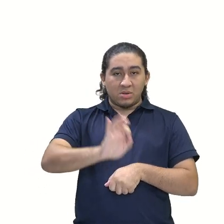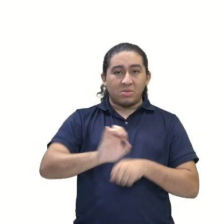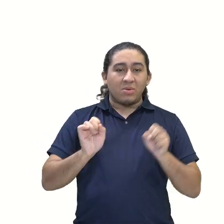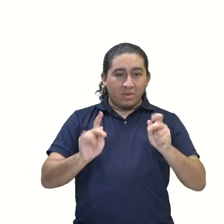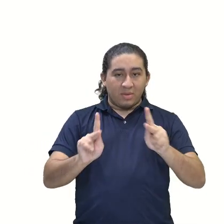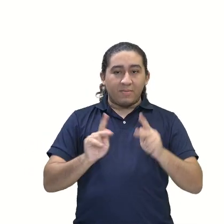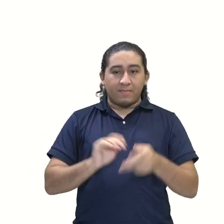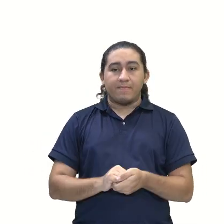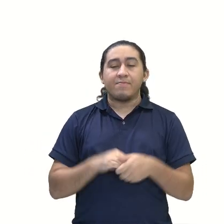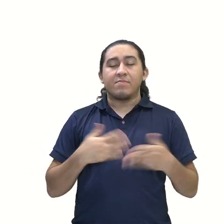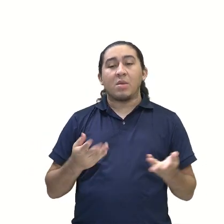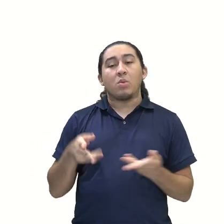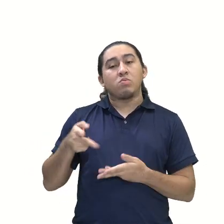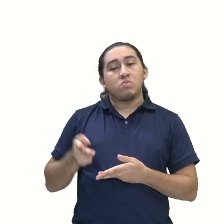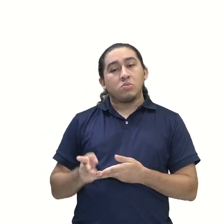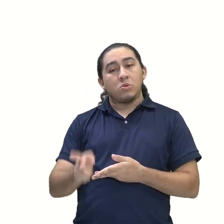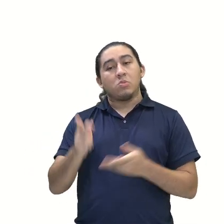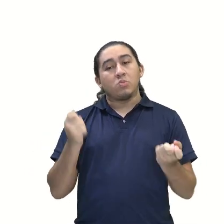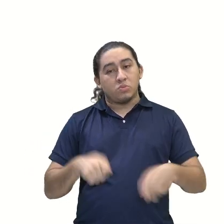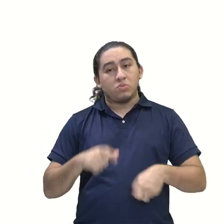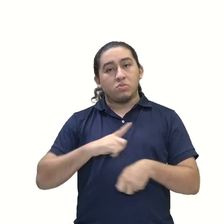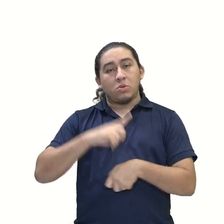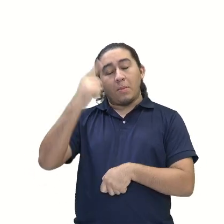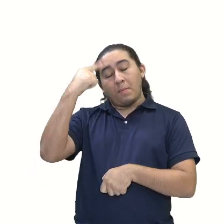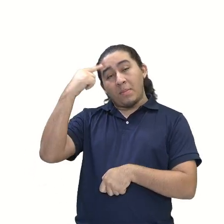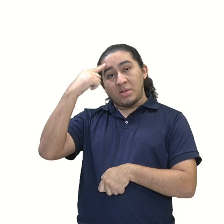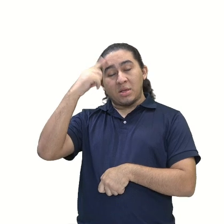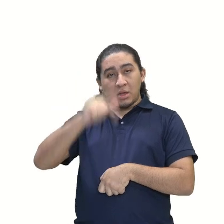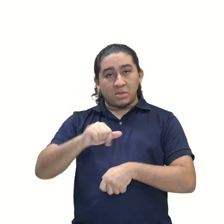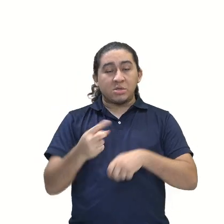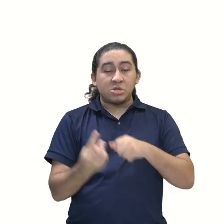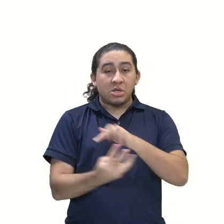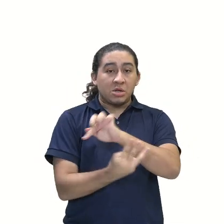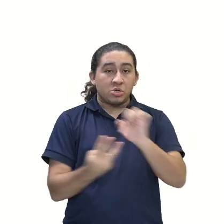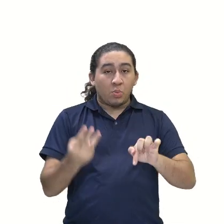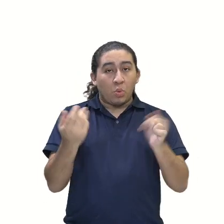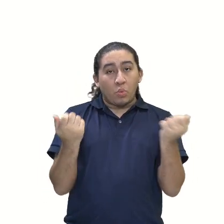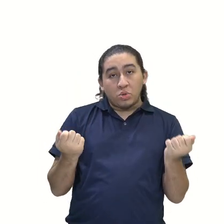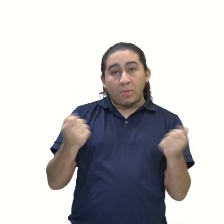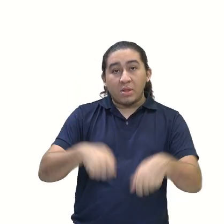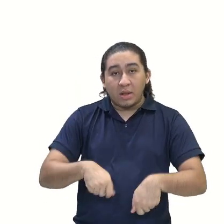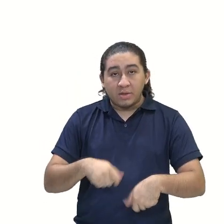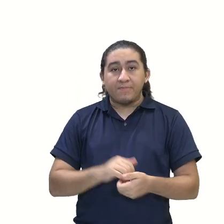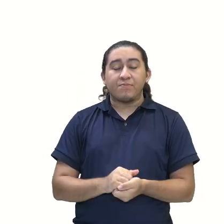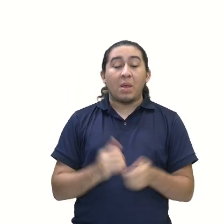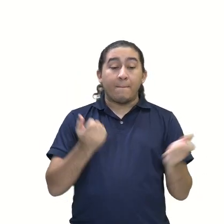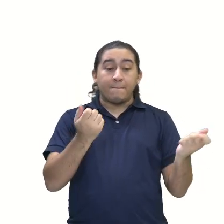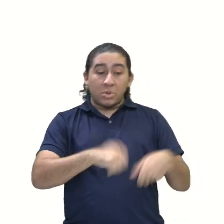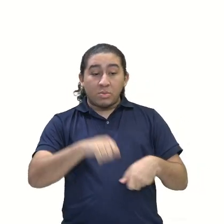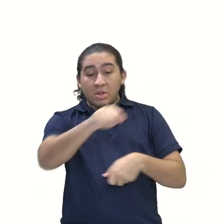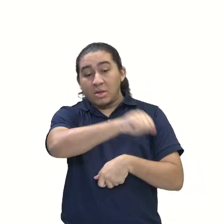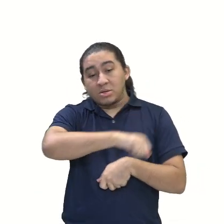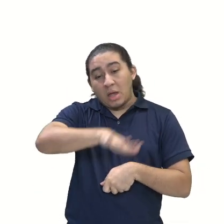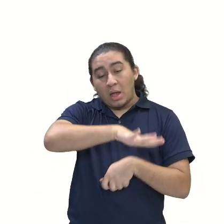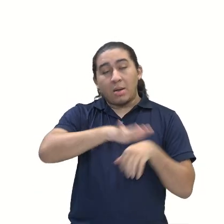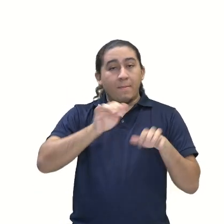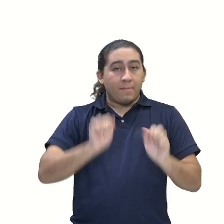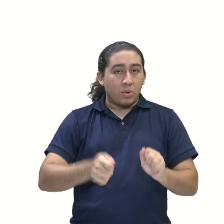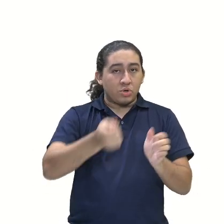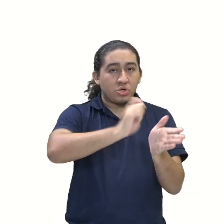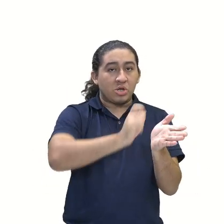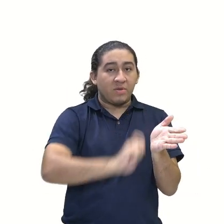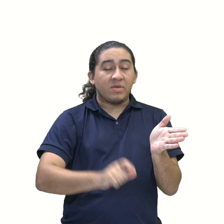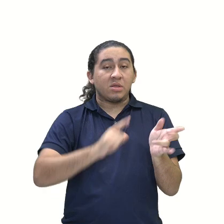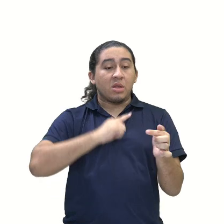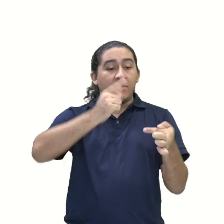Então, eu sempre vou poder trabalhar dessas três formas. A probabilidade ela pode ser expressa na forma